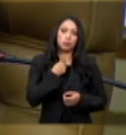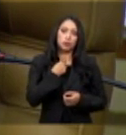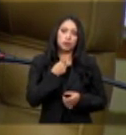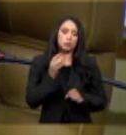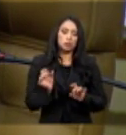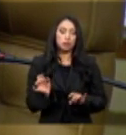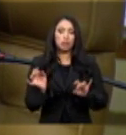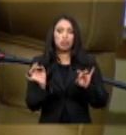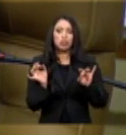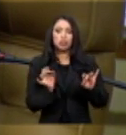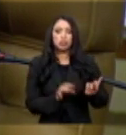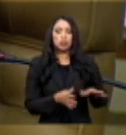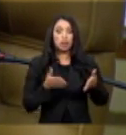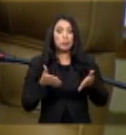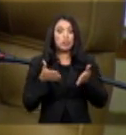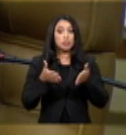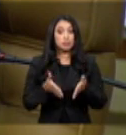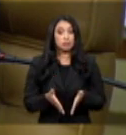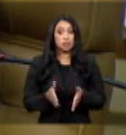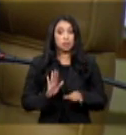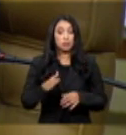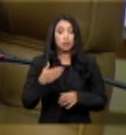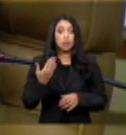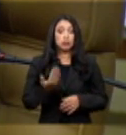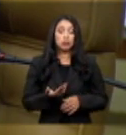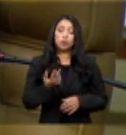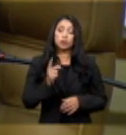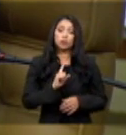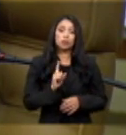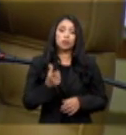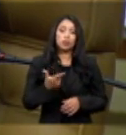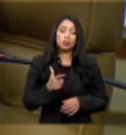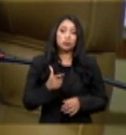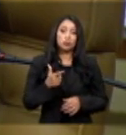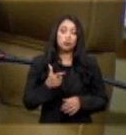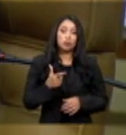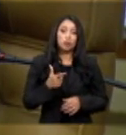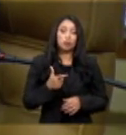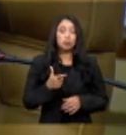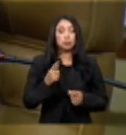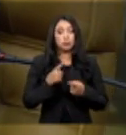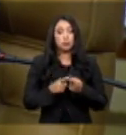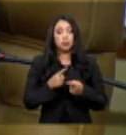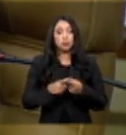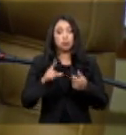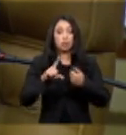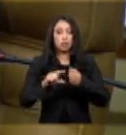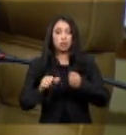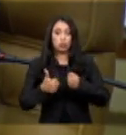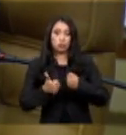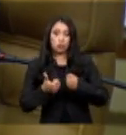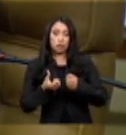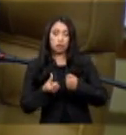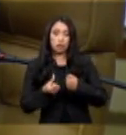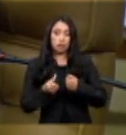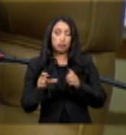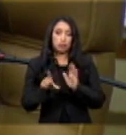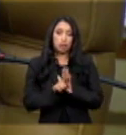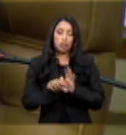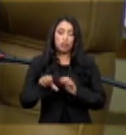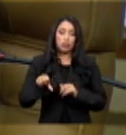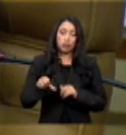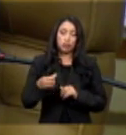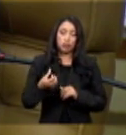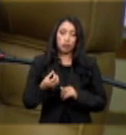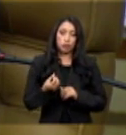à nossa participação. Portanto, isto também não conta, até em deferência ao artigo 16 da Lei